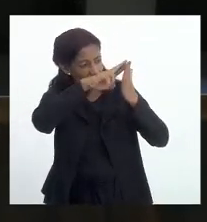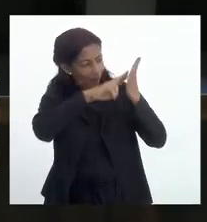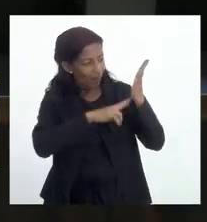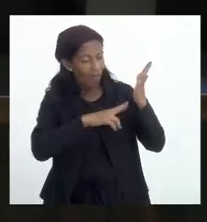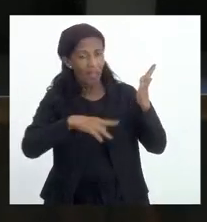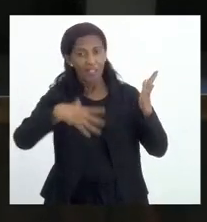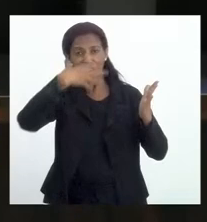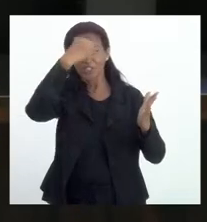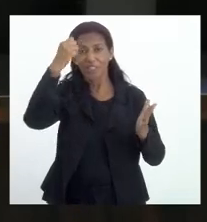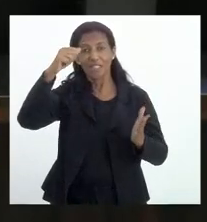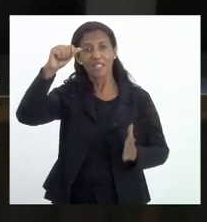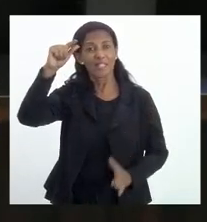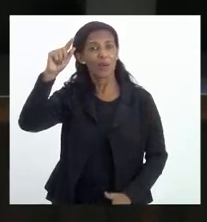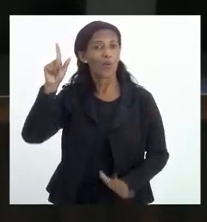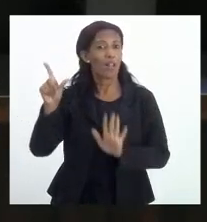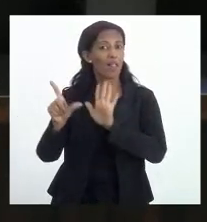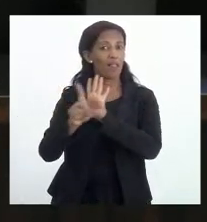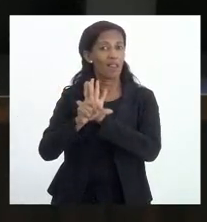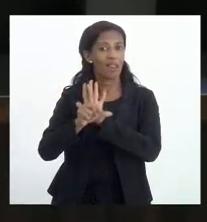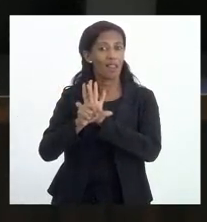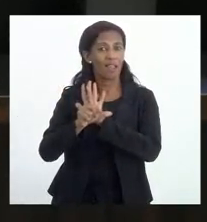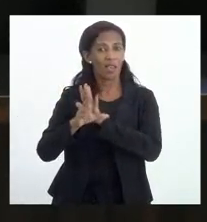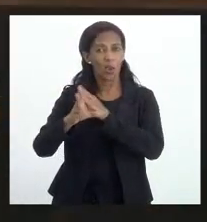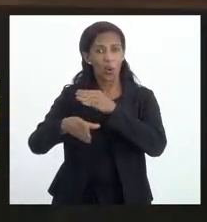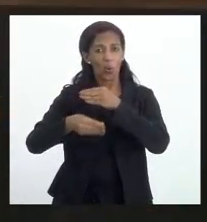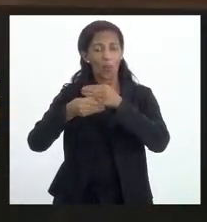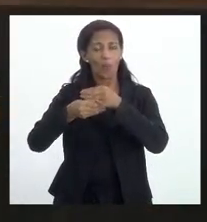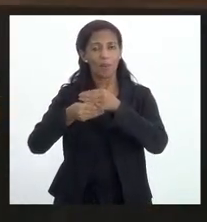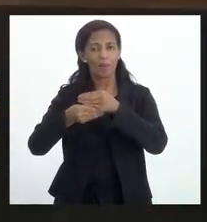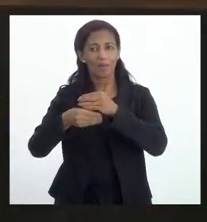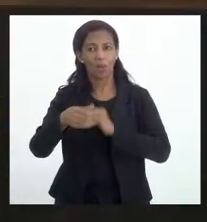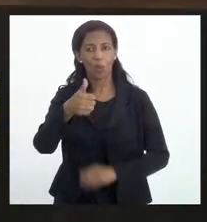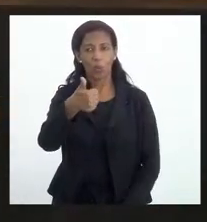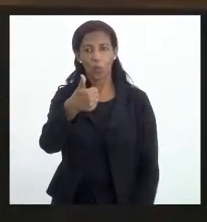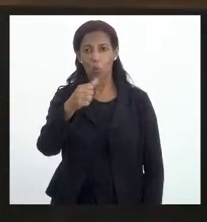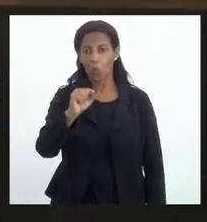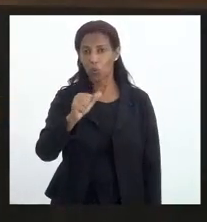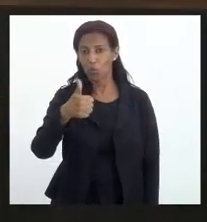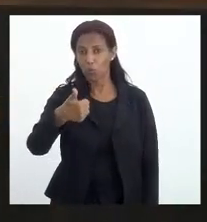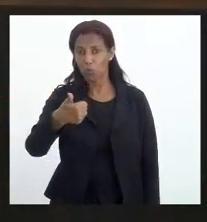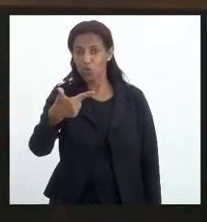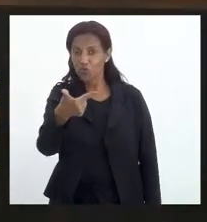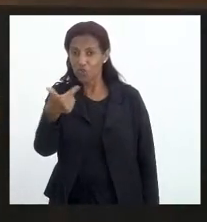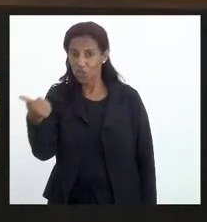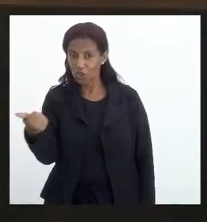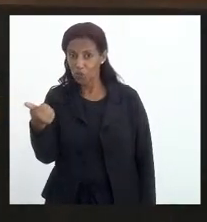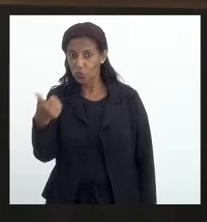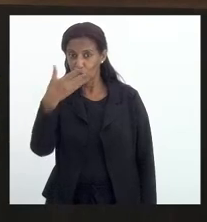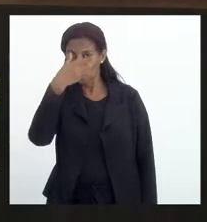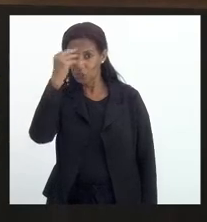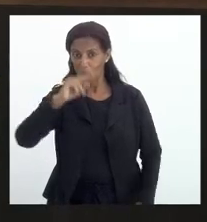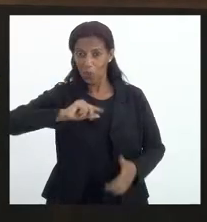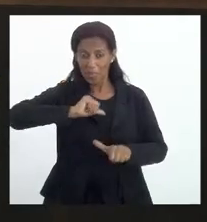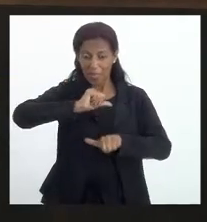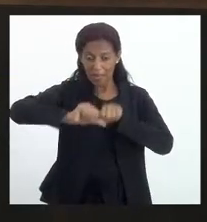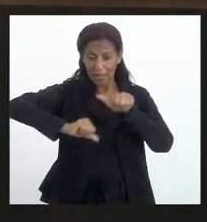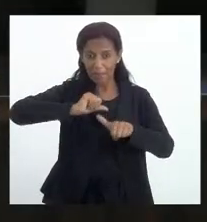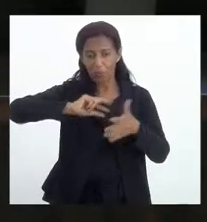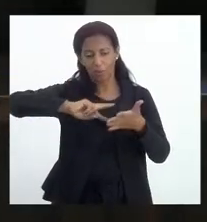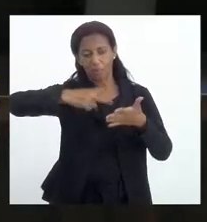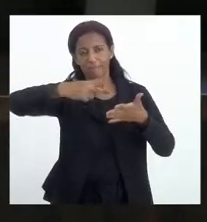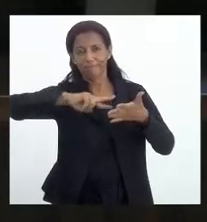Lei Complementar Federal 181, de 2021, que modifica